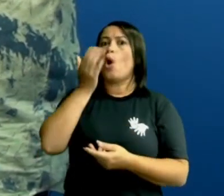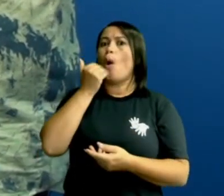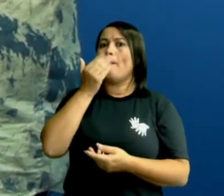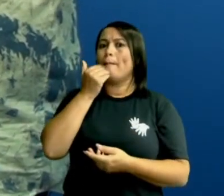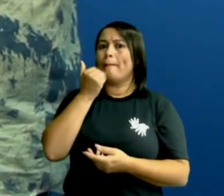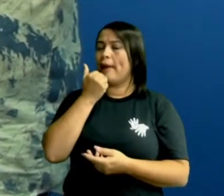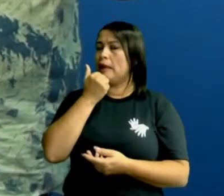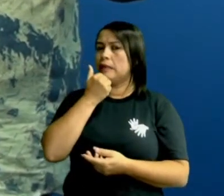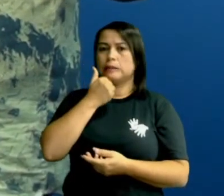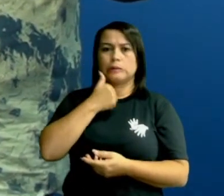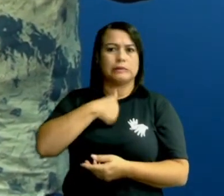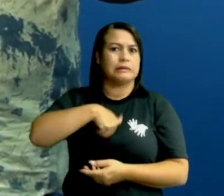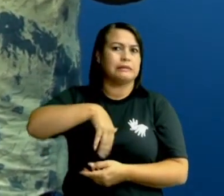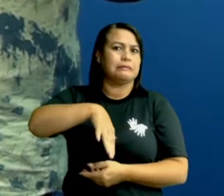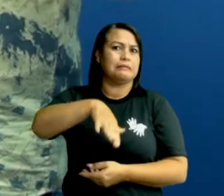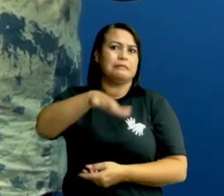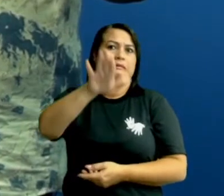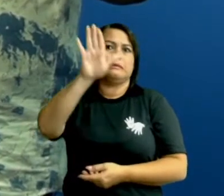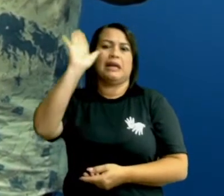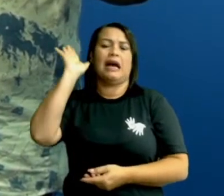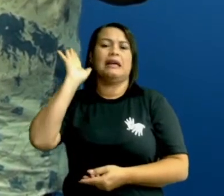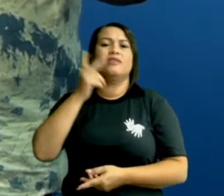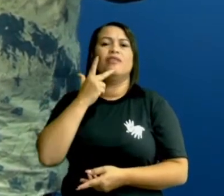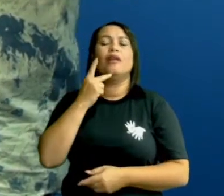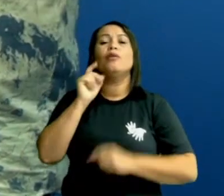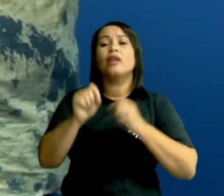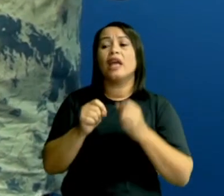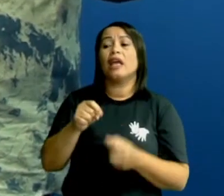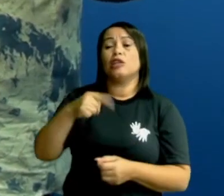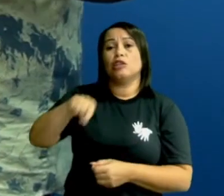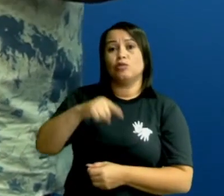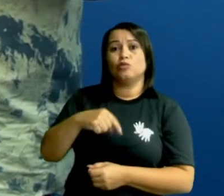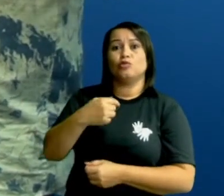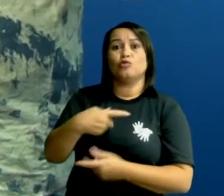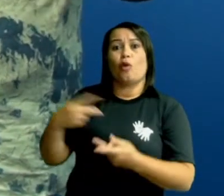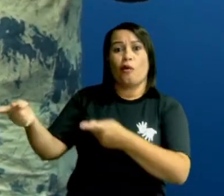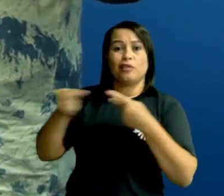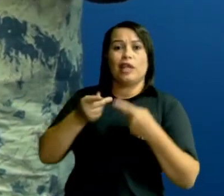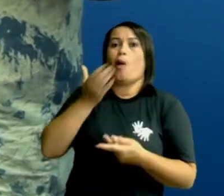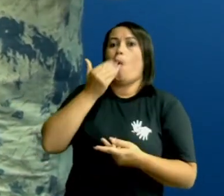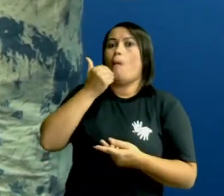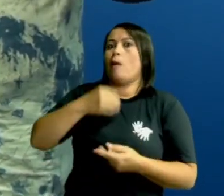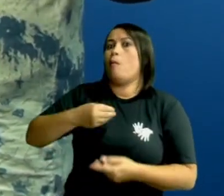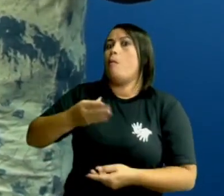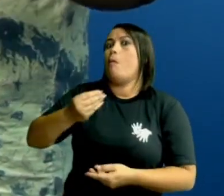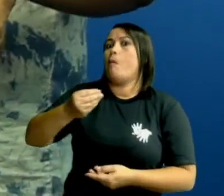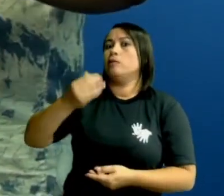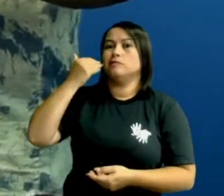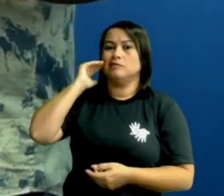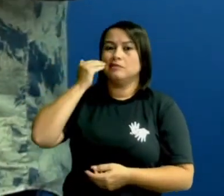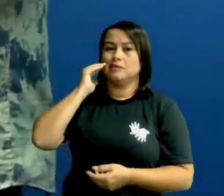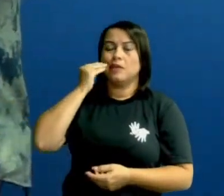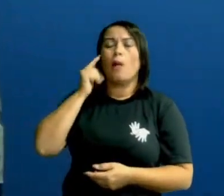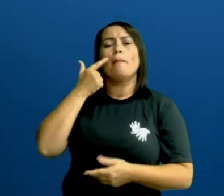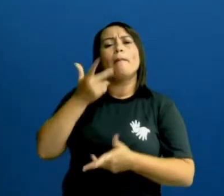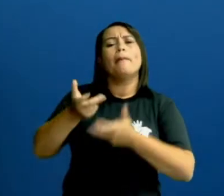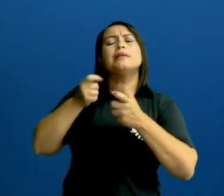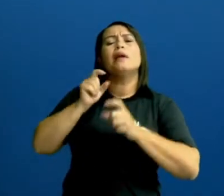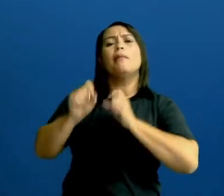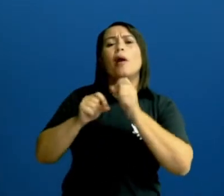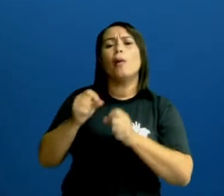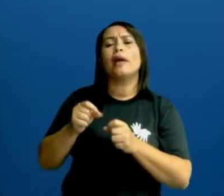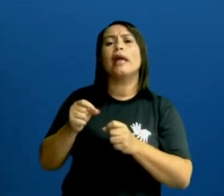comeram excessivamente, eu estou dizendo que os convidados comeram bastante, eles comeram muito. Percebam que